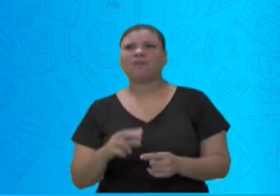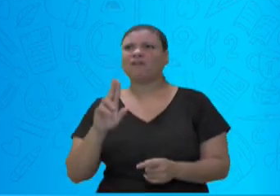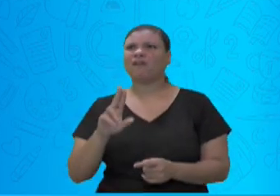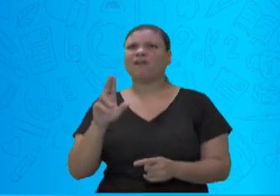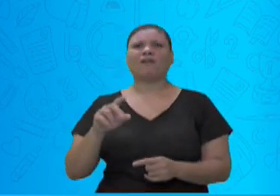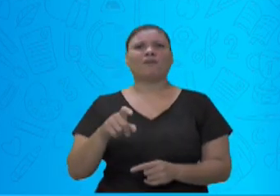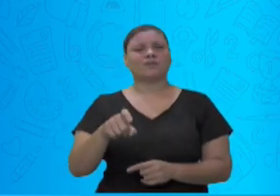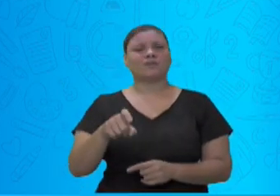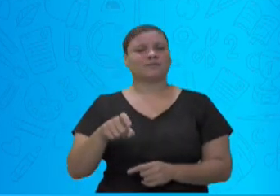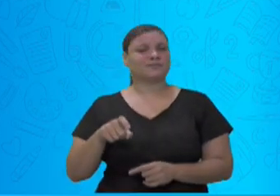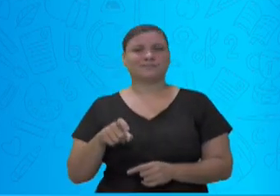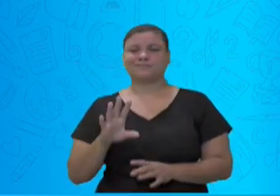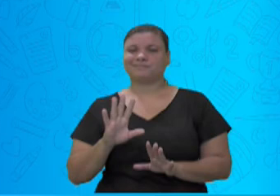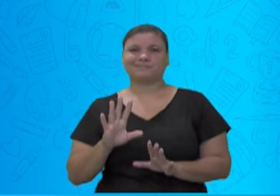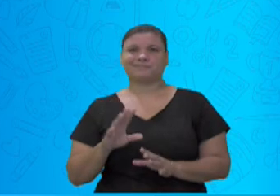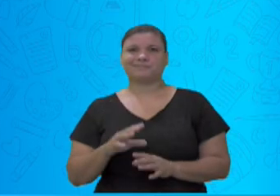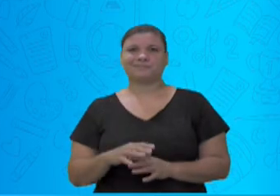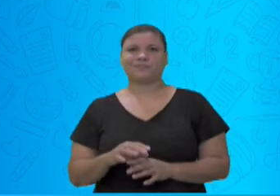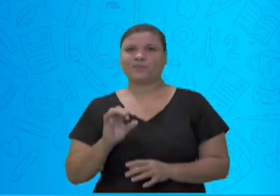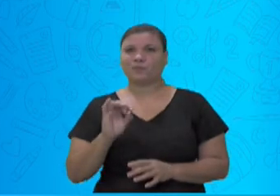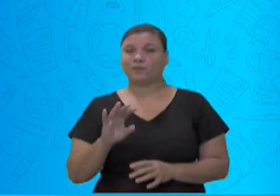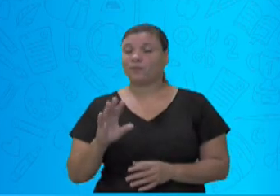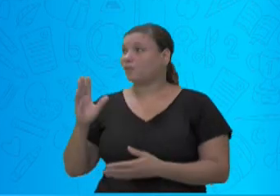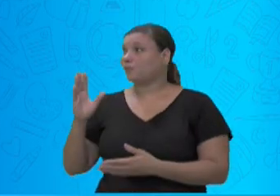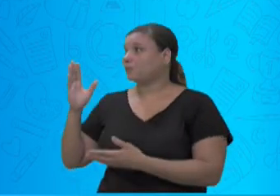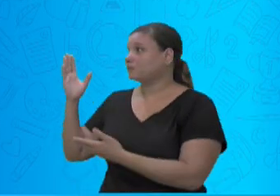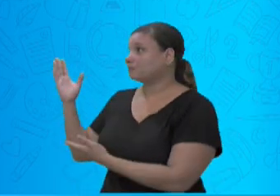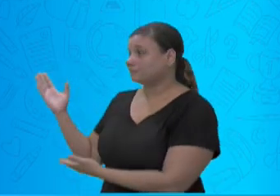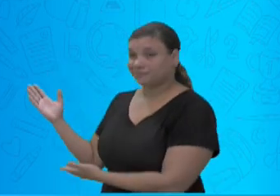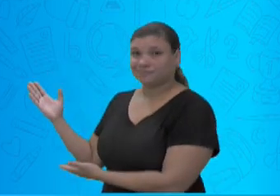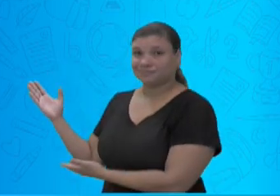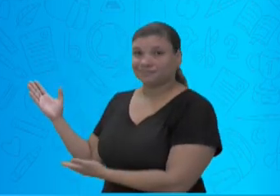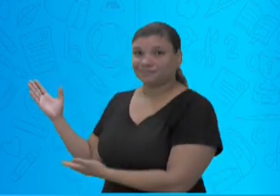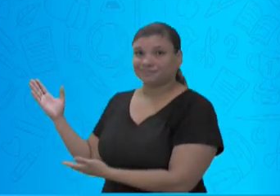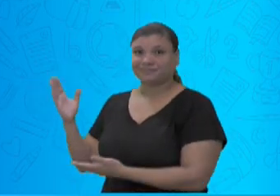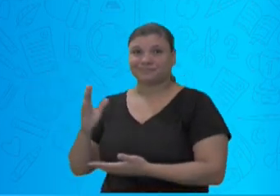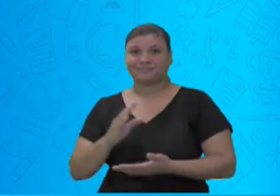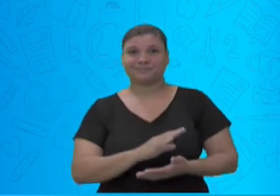do X. São todas essas. Simplesmente escreve com X.